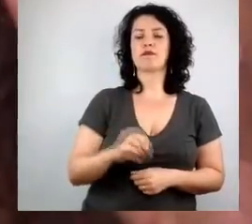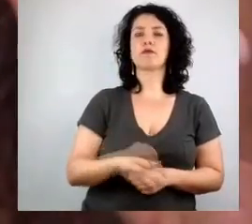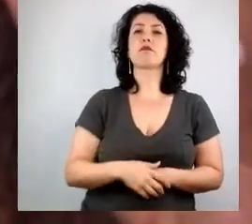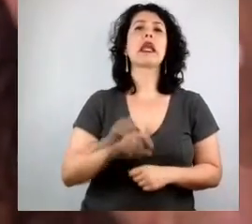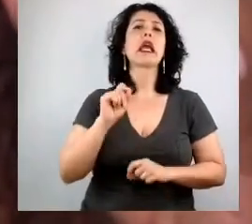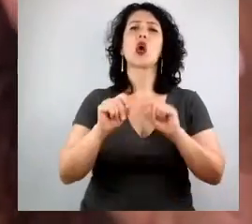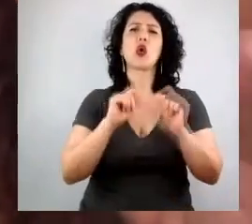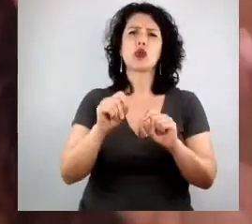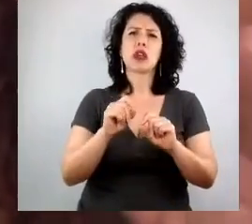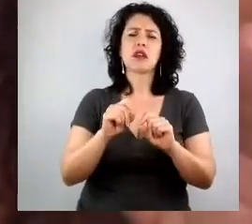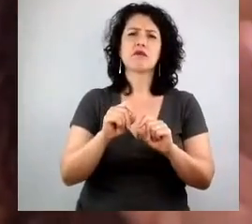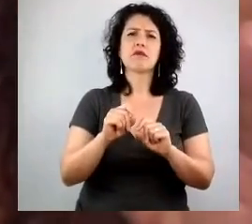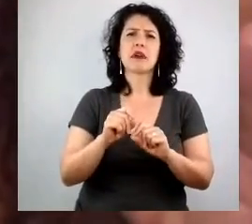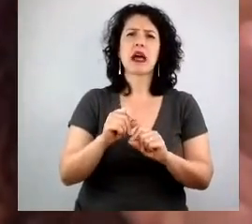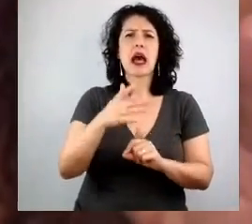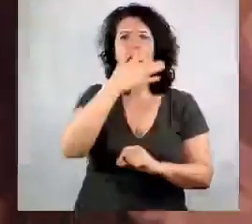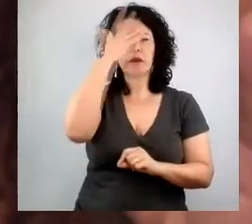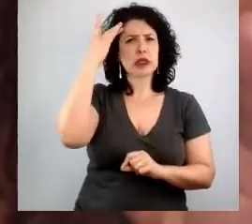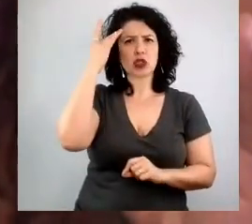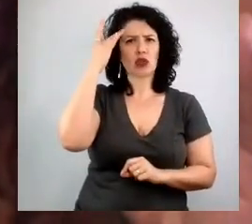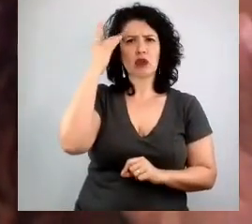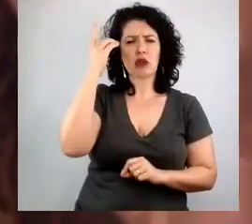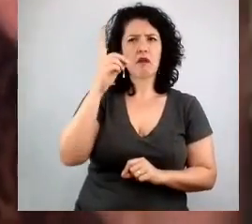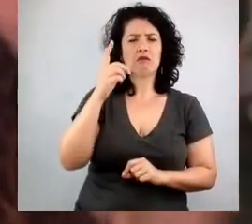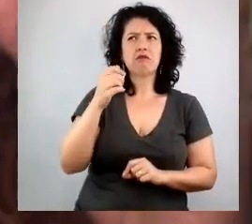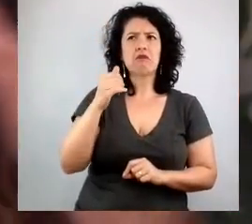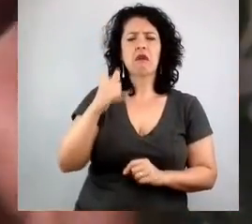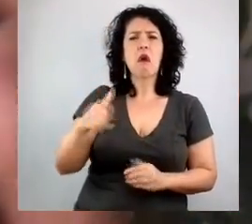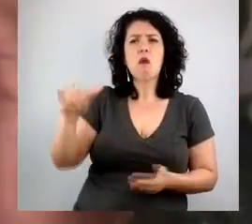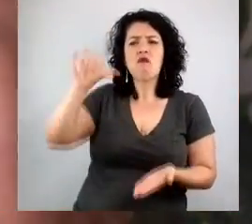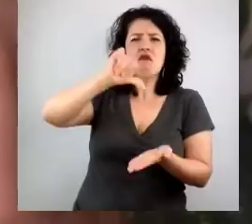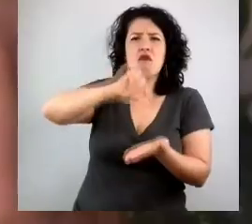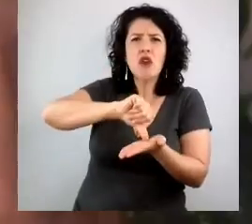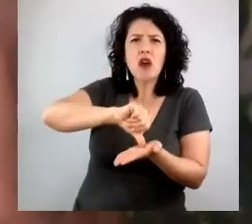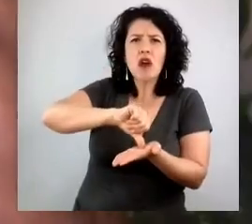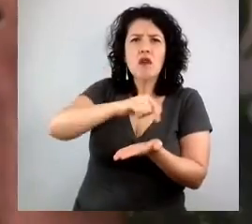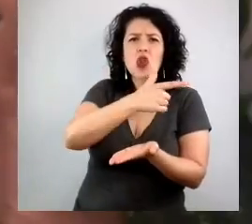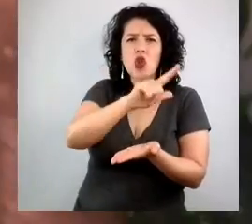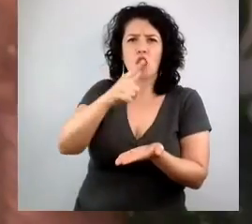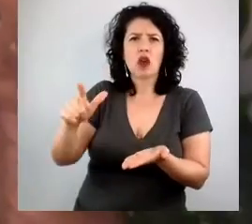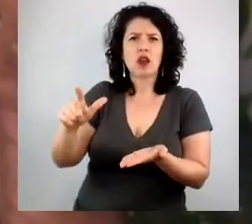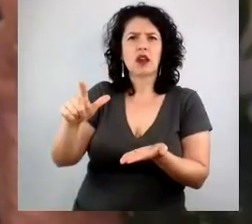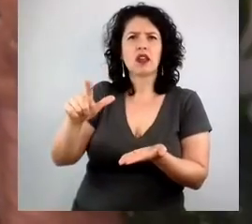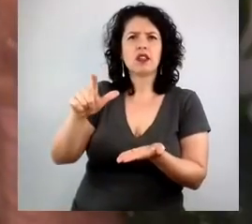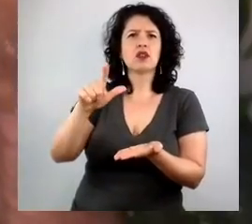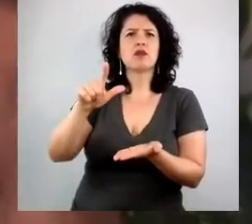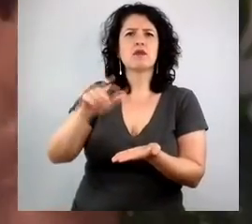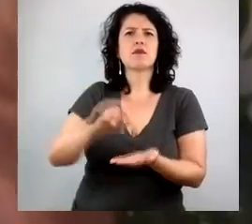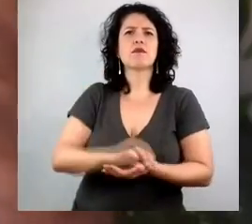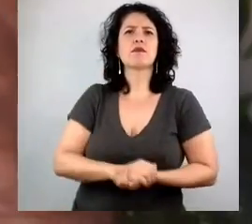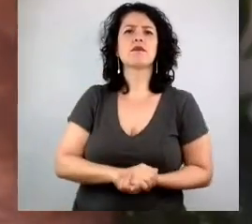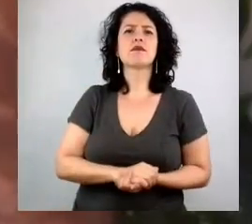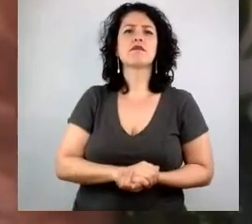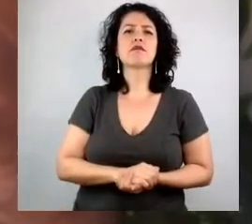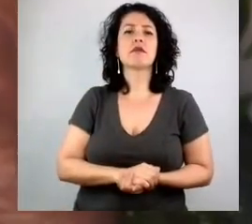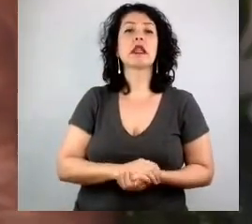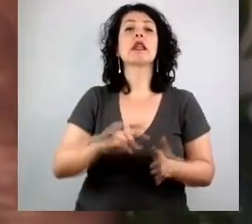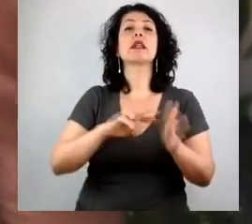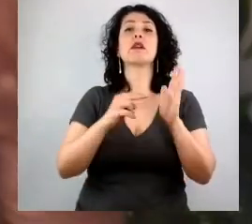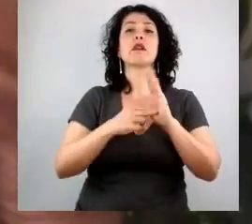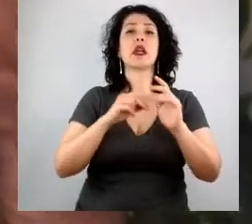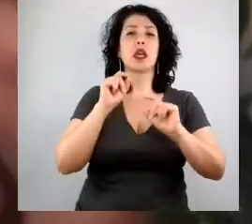ser, segundo Sueli Carneiro. Ou seja, esse epistemicídio é justamente esse fenômeno